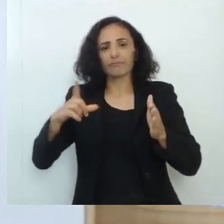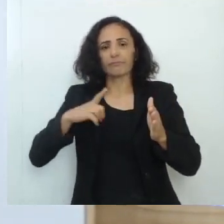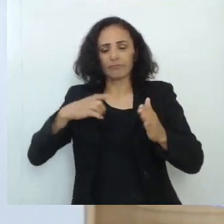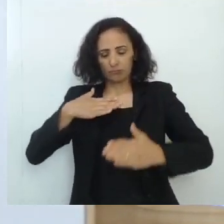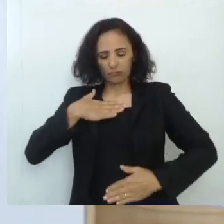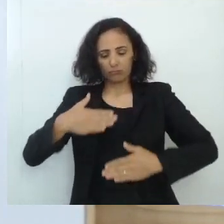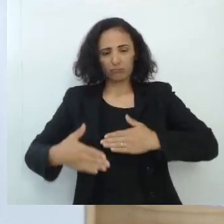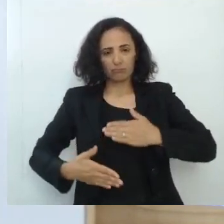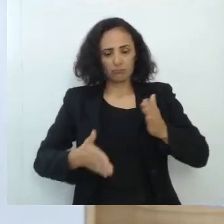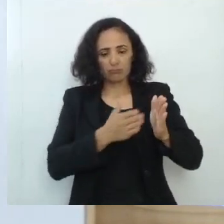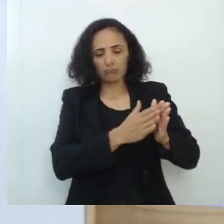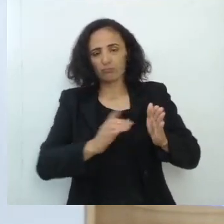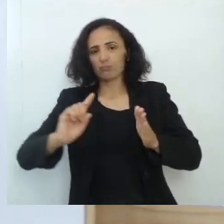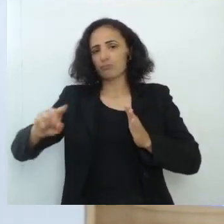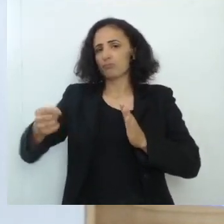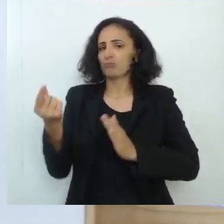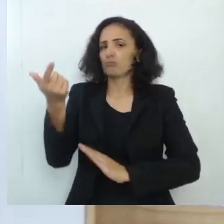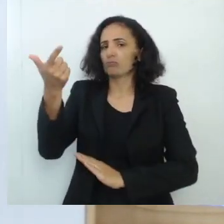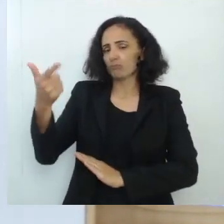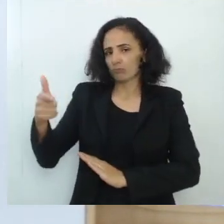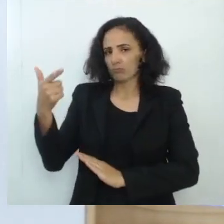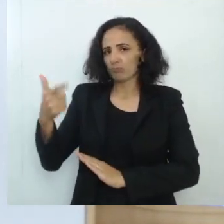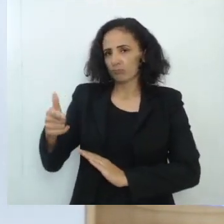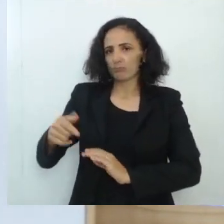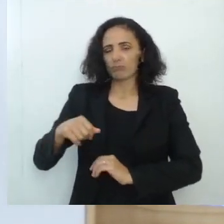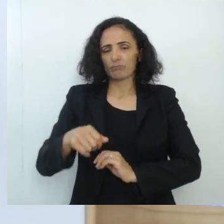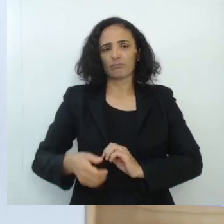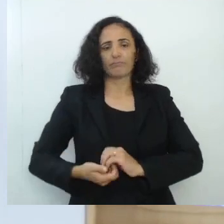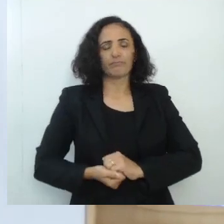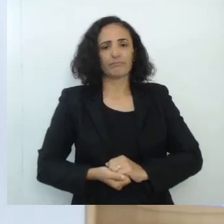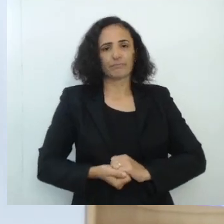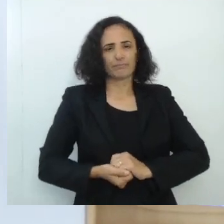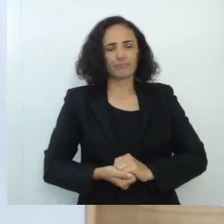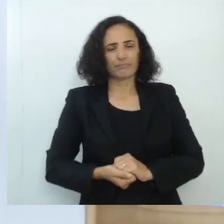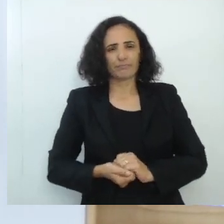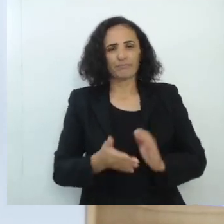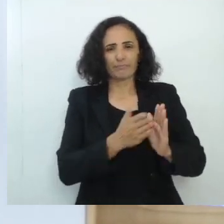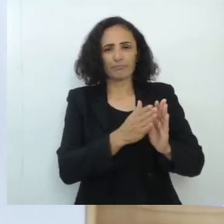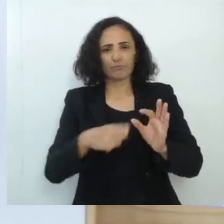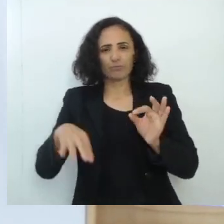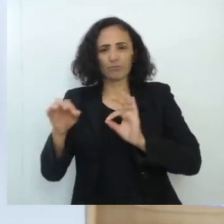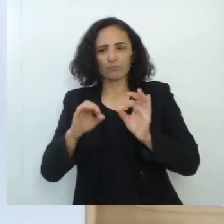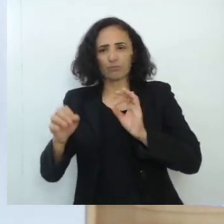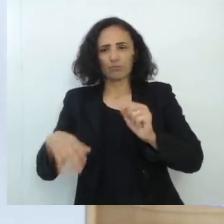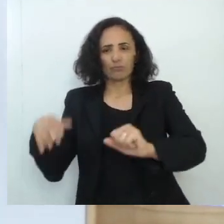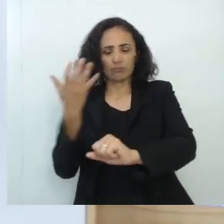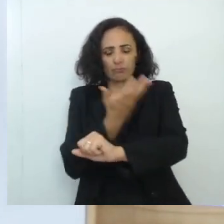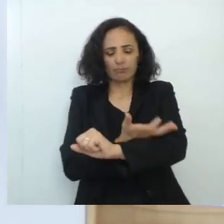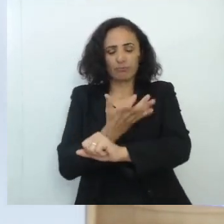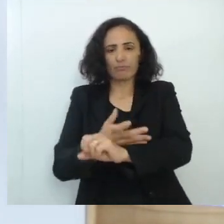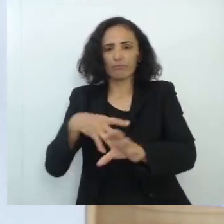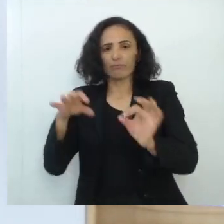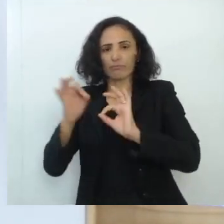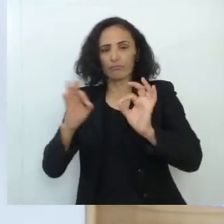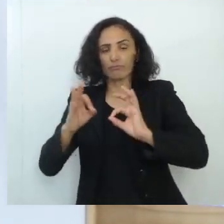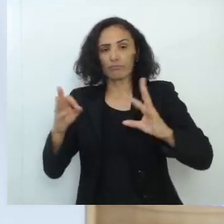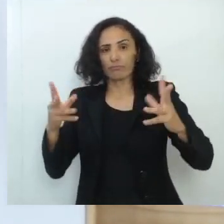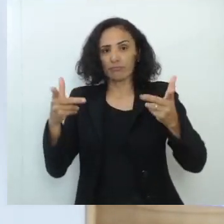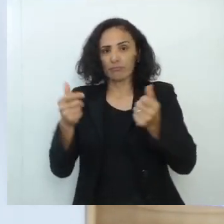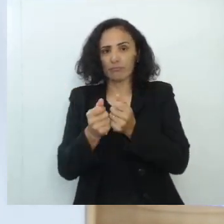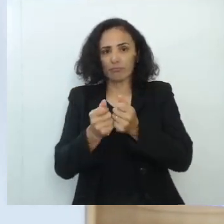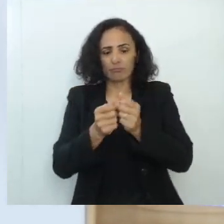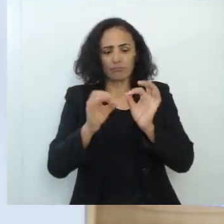tecido. E assim, tem tecido e as pteridófitas, ó, elas já são plantas que formam